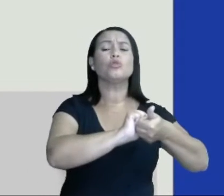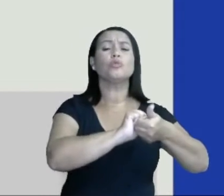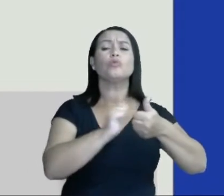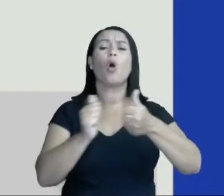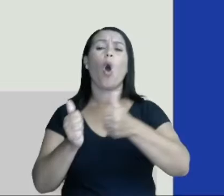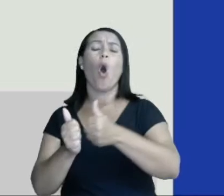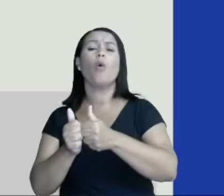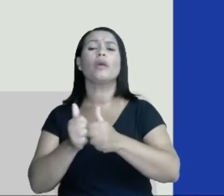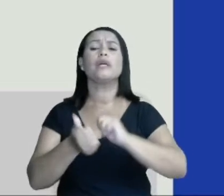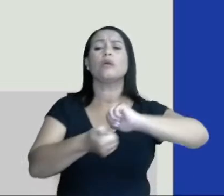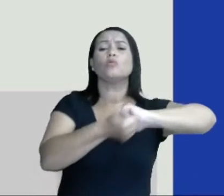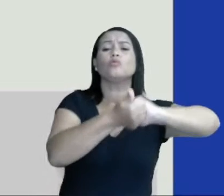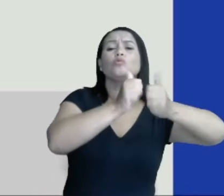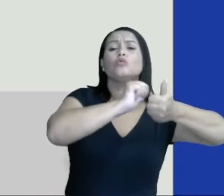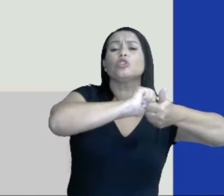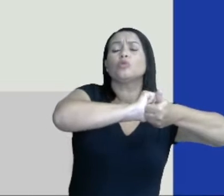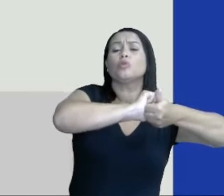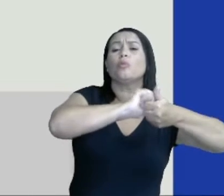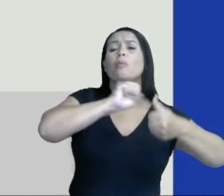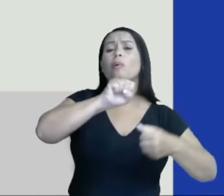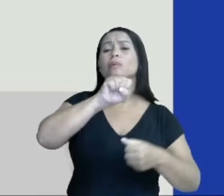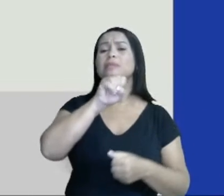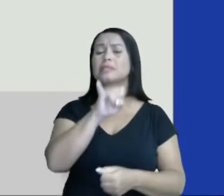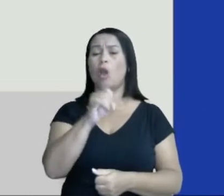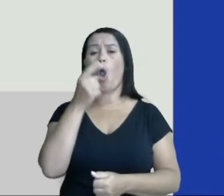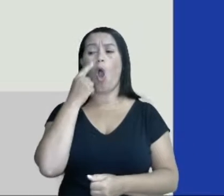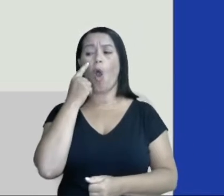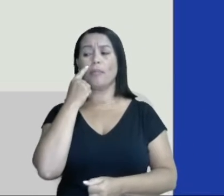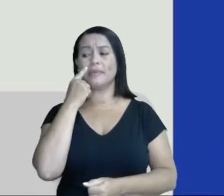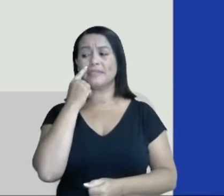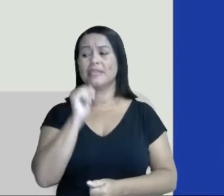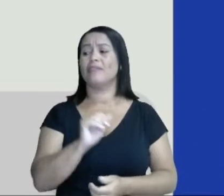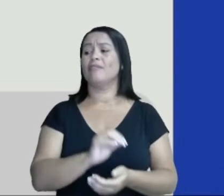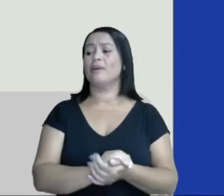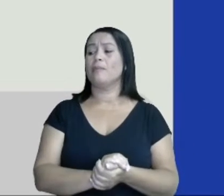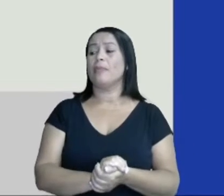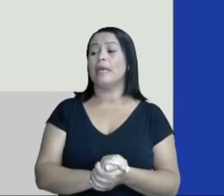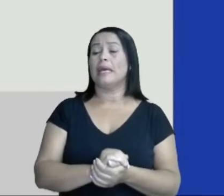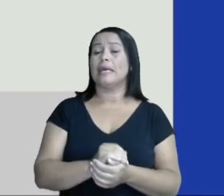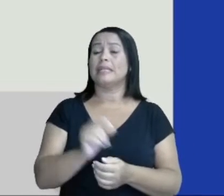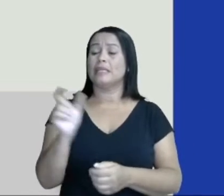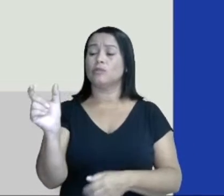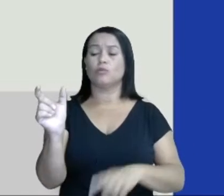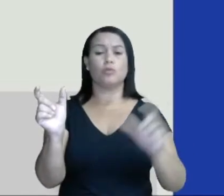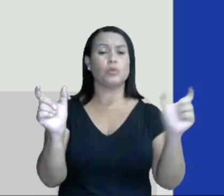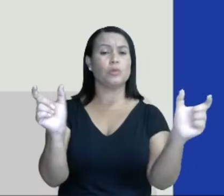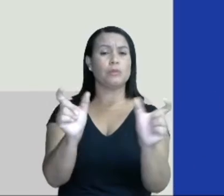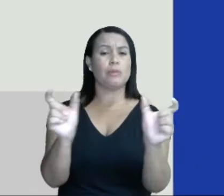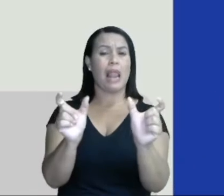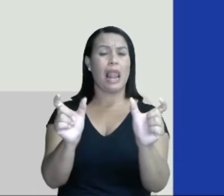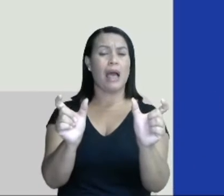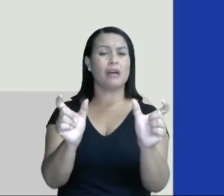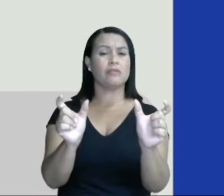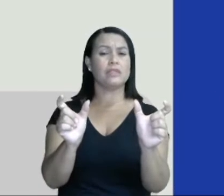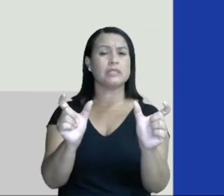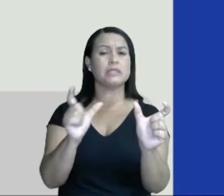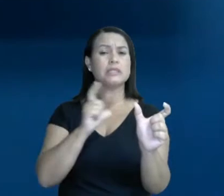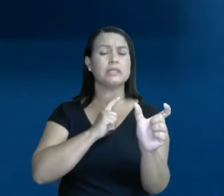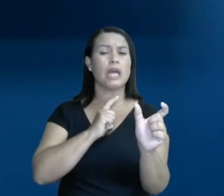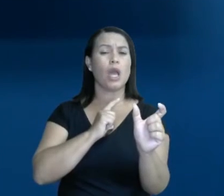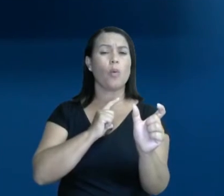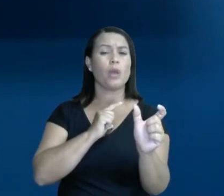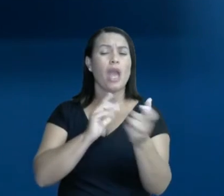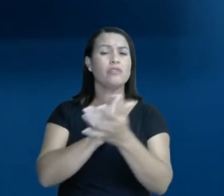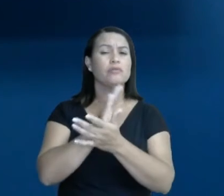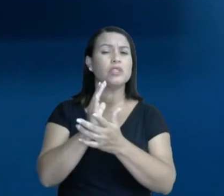uma cacofonia. O que é cacofonia? É quando o som de duas palavras se unem e formam um som que não